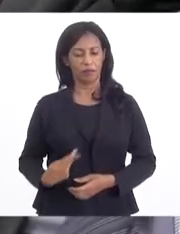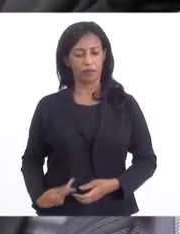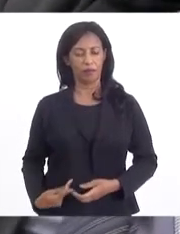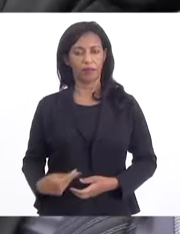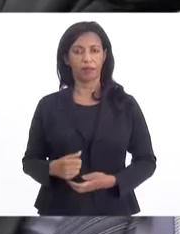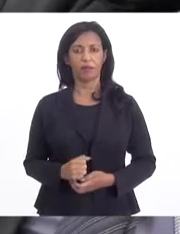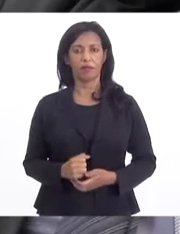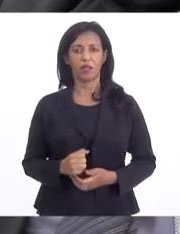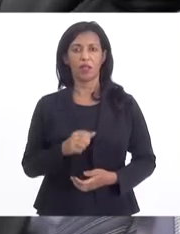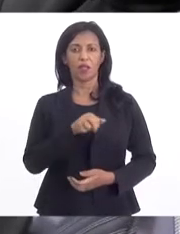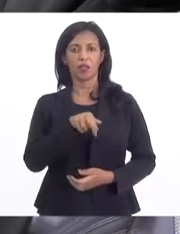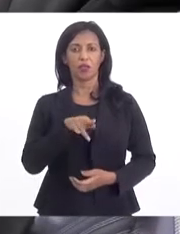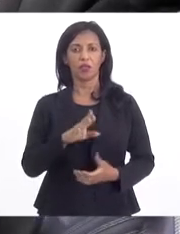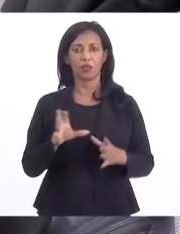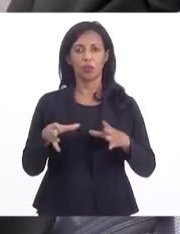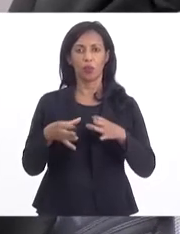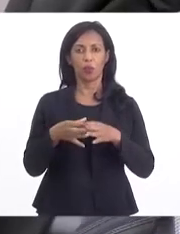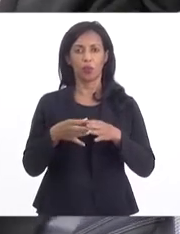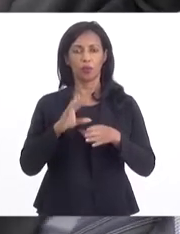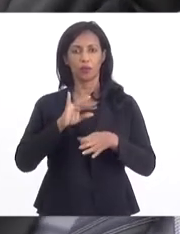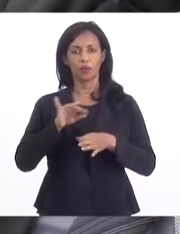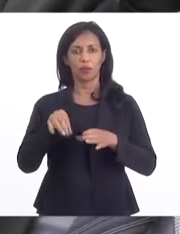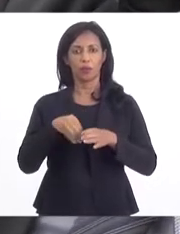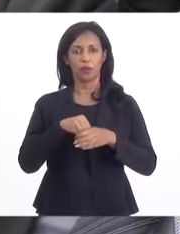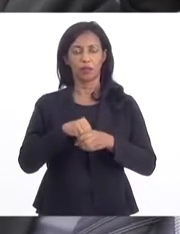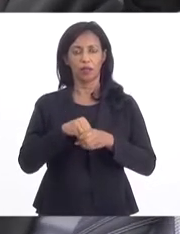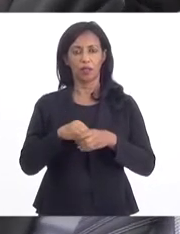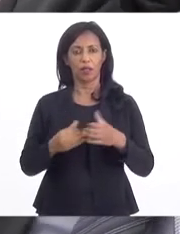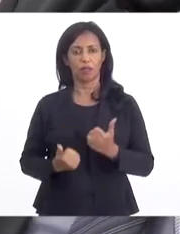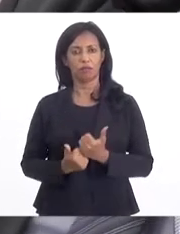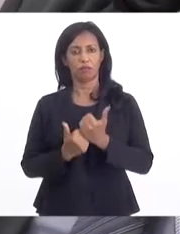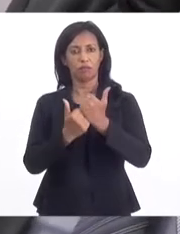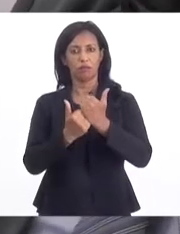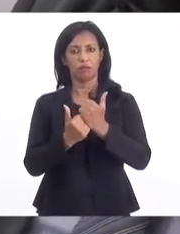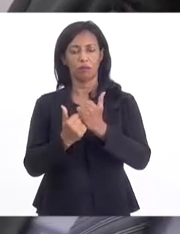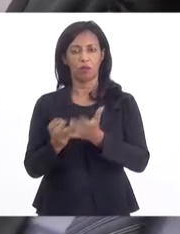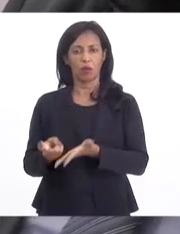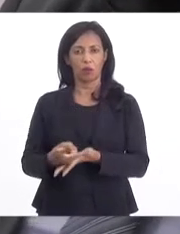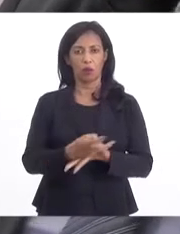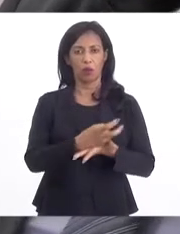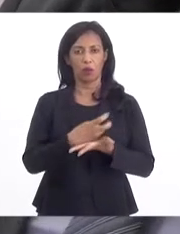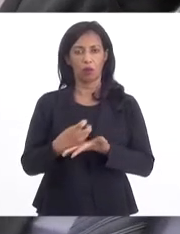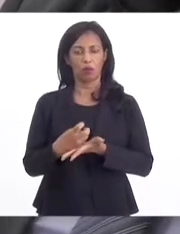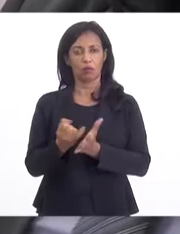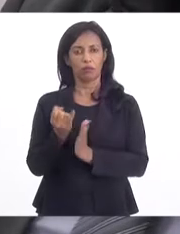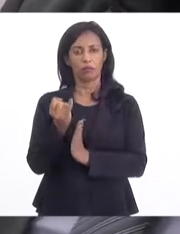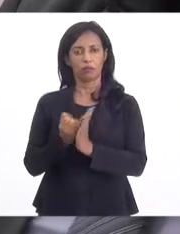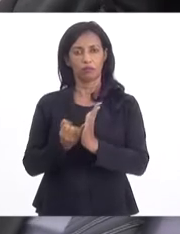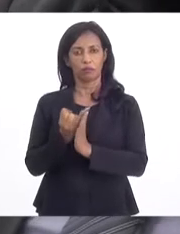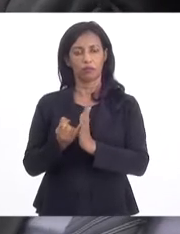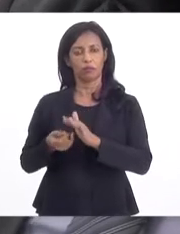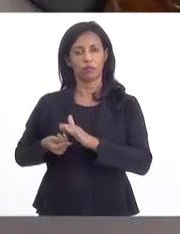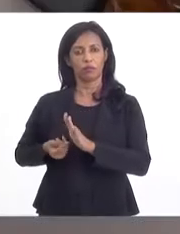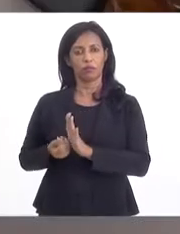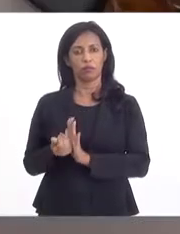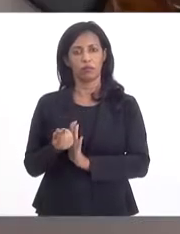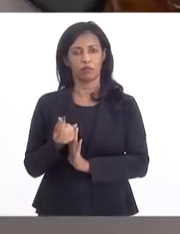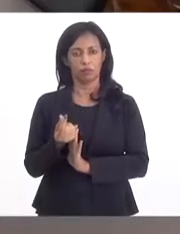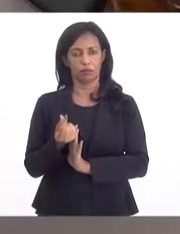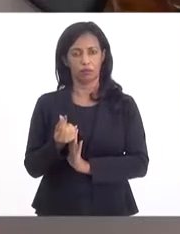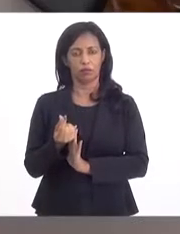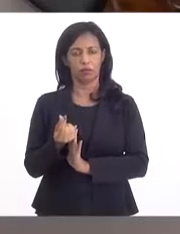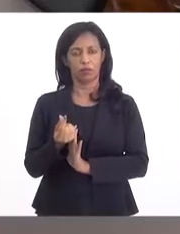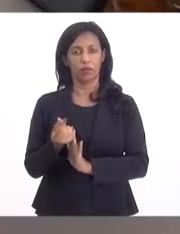da Subcomissão Interna de Apoio às Comissões de Tributação e de Orçamento,